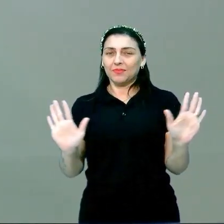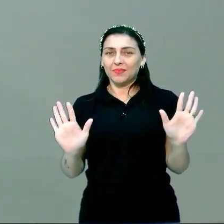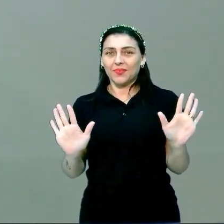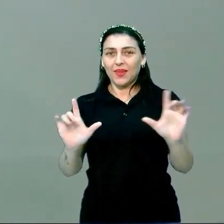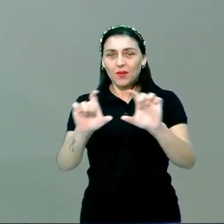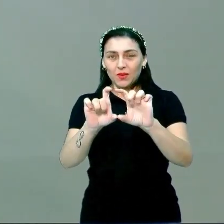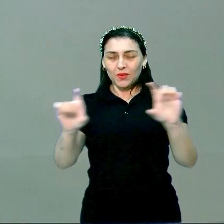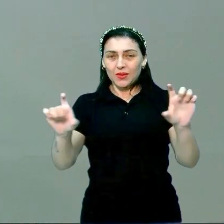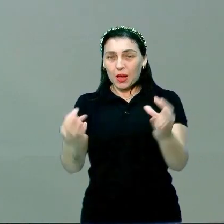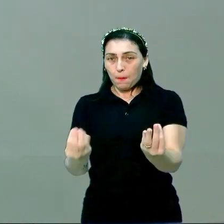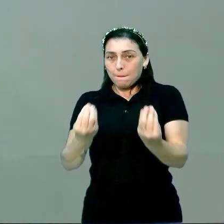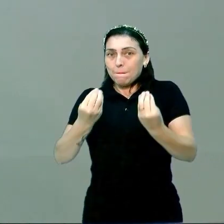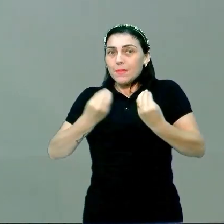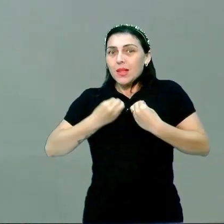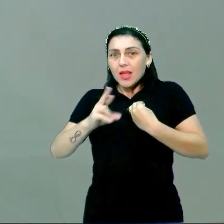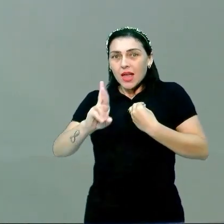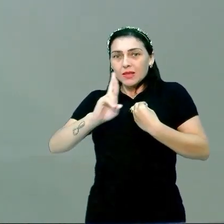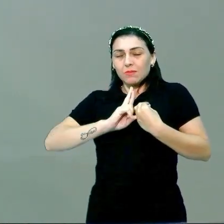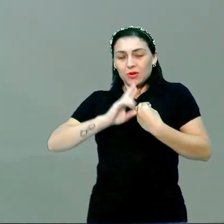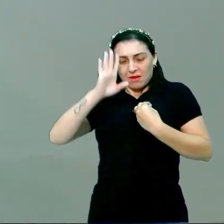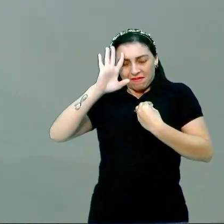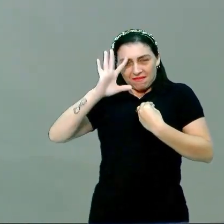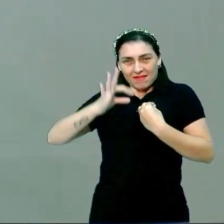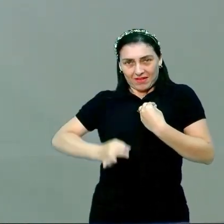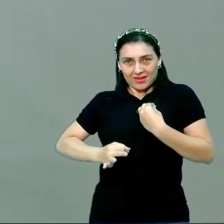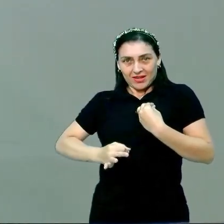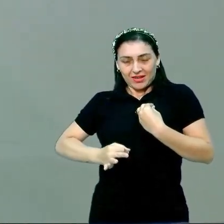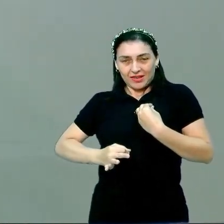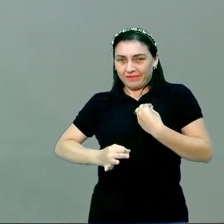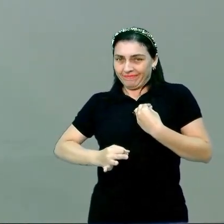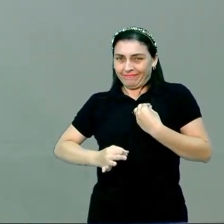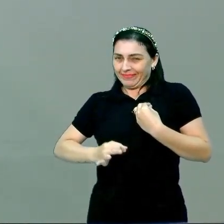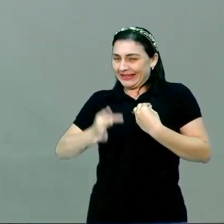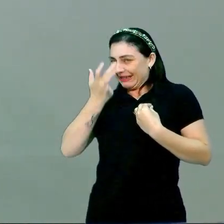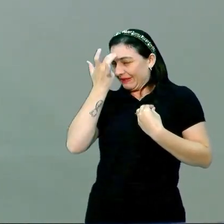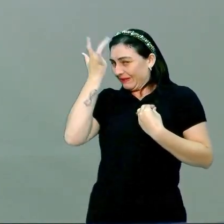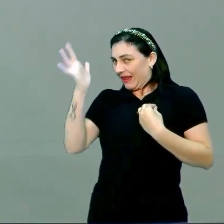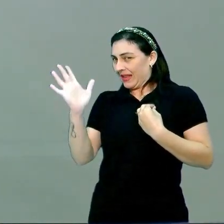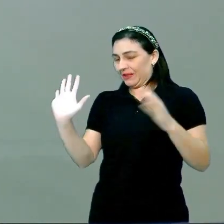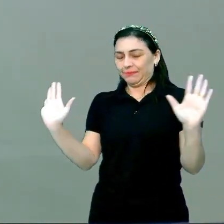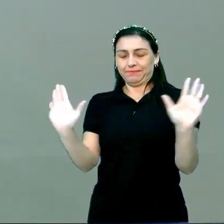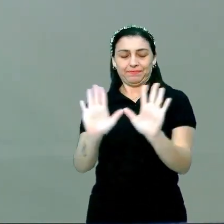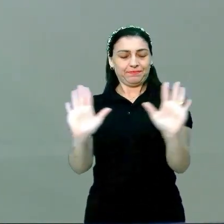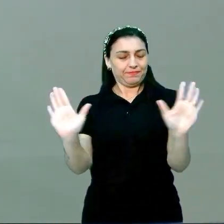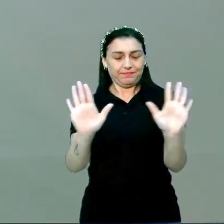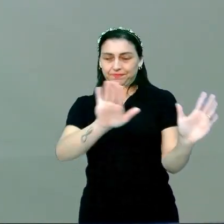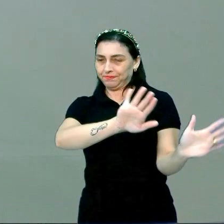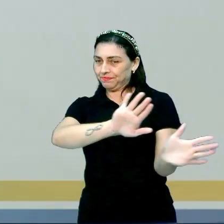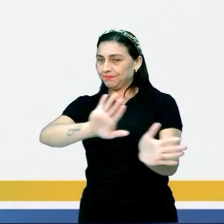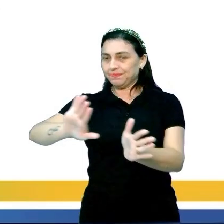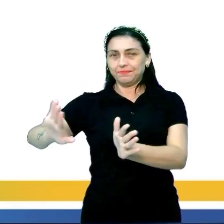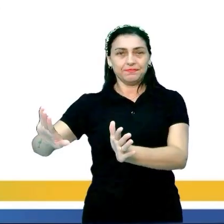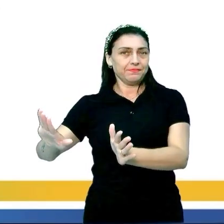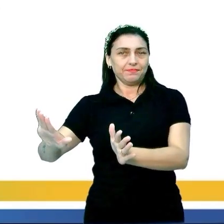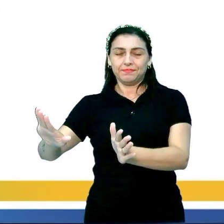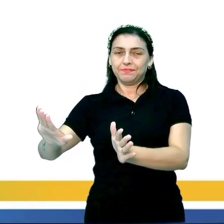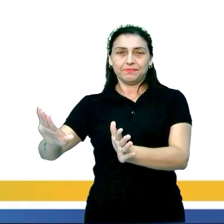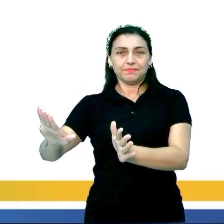o enunciador está me dando a questão, ele quer que eu acerte, né? Para ser tão assim, não tem nada a ver uma coisa com a